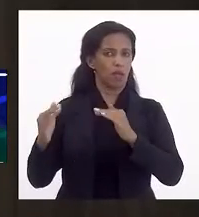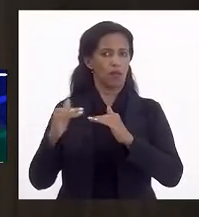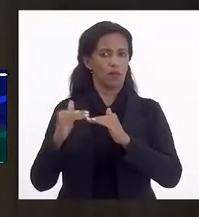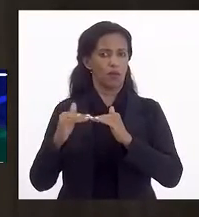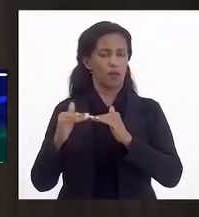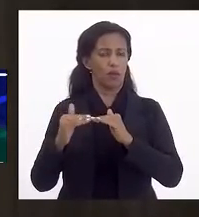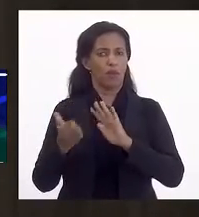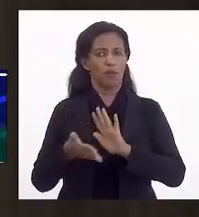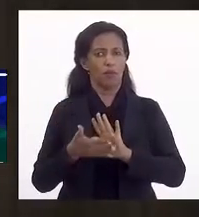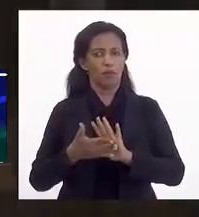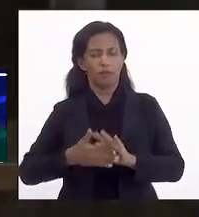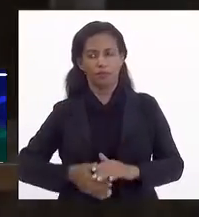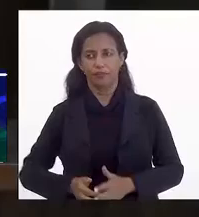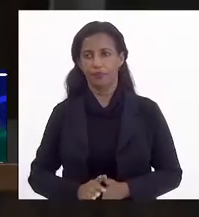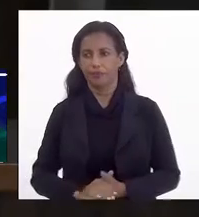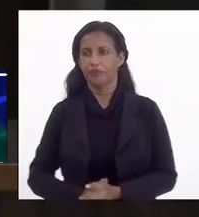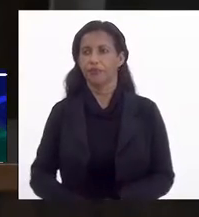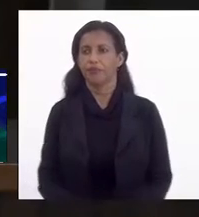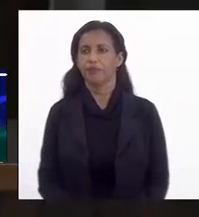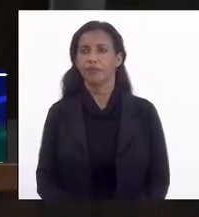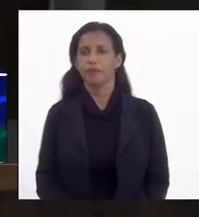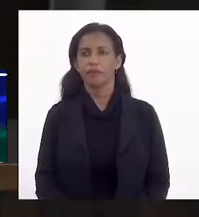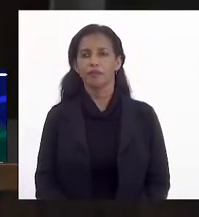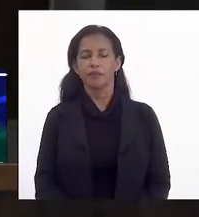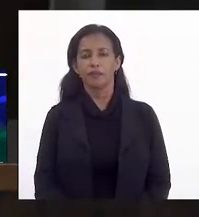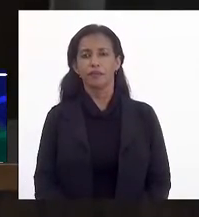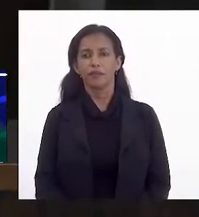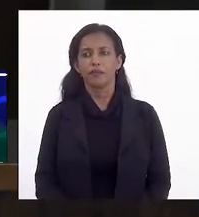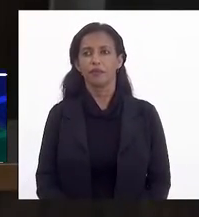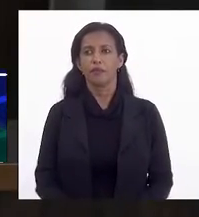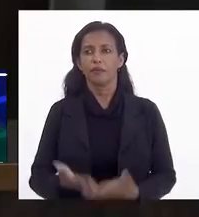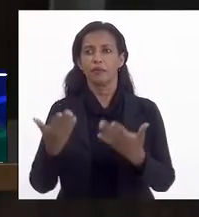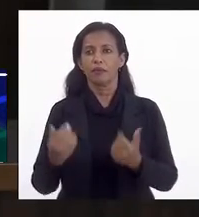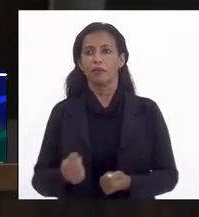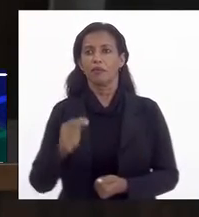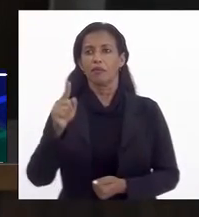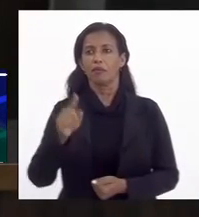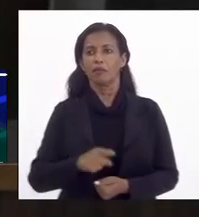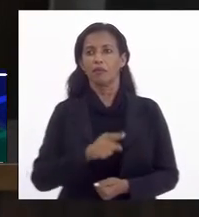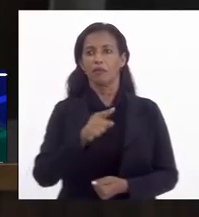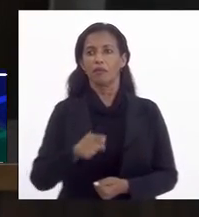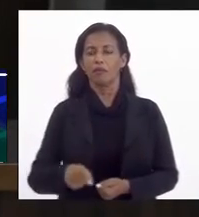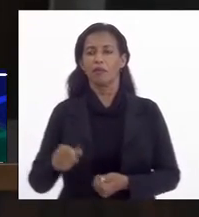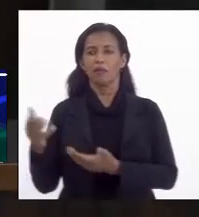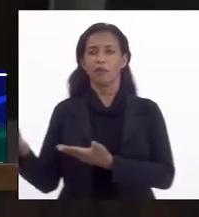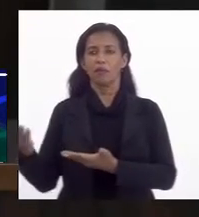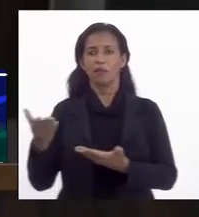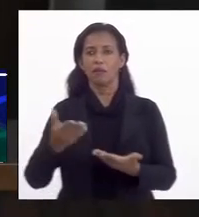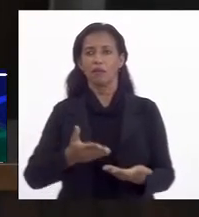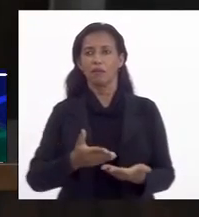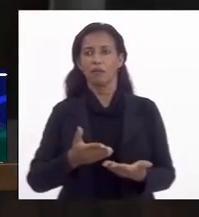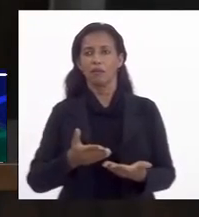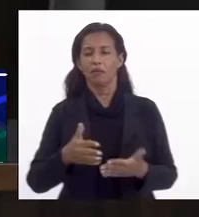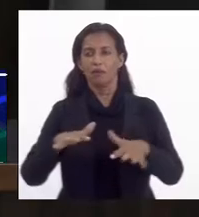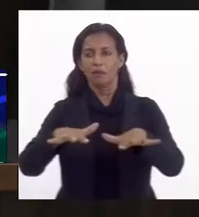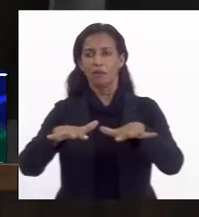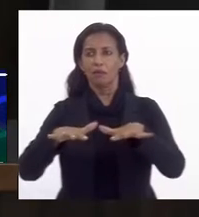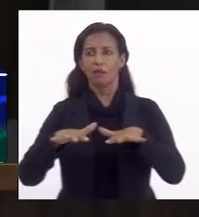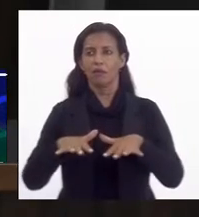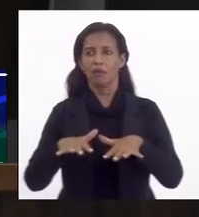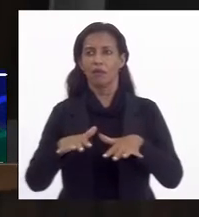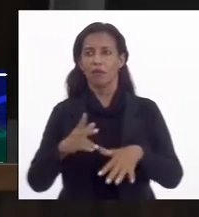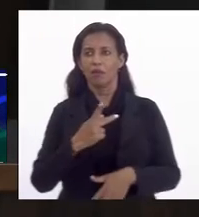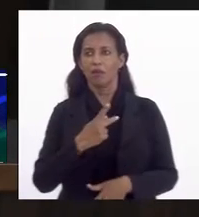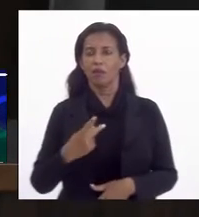proposta. Obrigado, deputado Valdec. Vamos suspender os trabalhos. Estamos recebendo no plenário